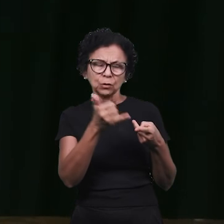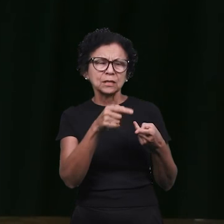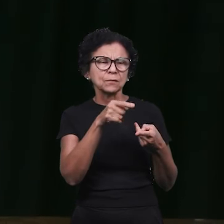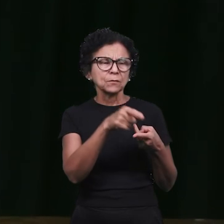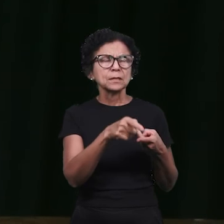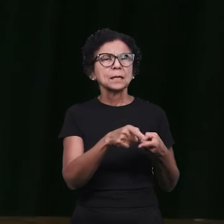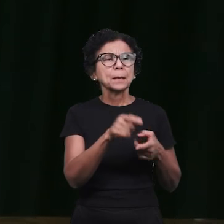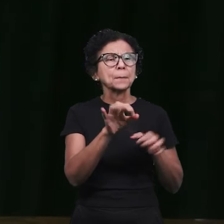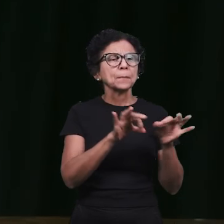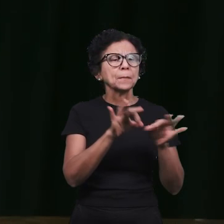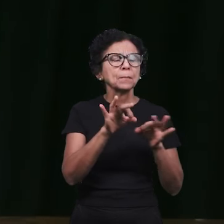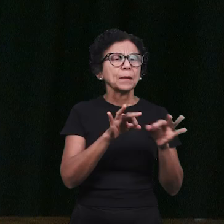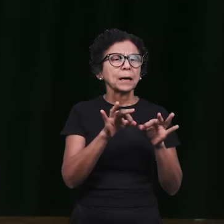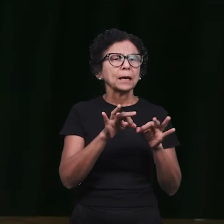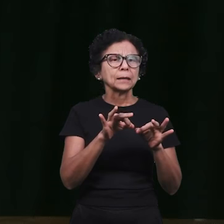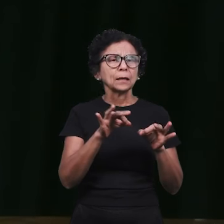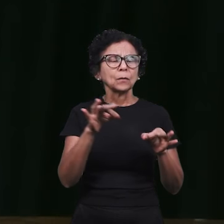Mardoqueu.